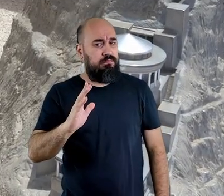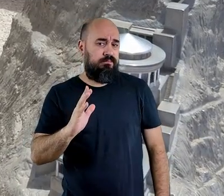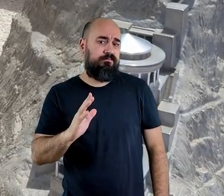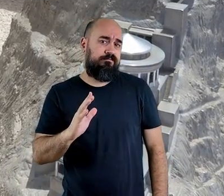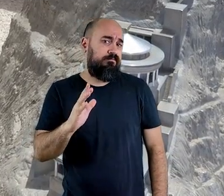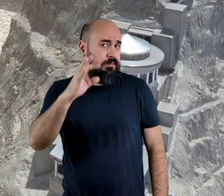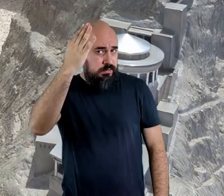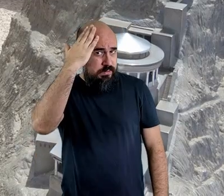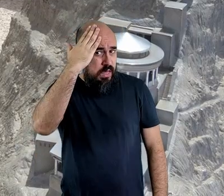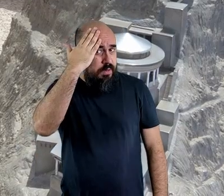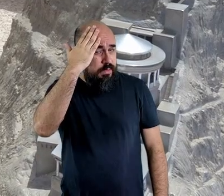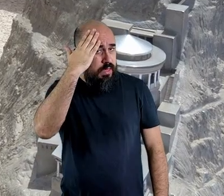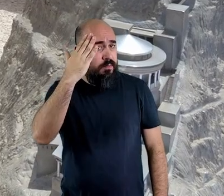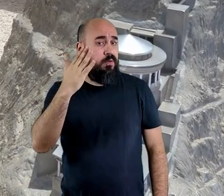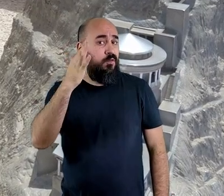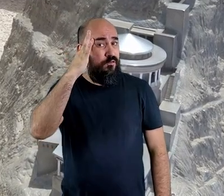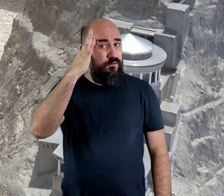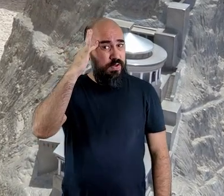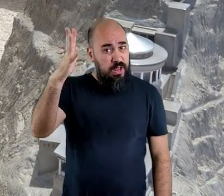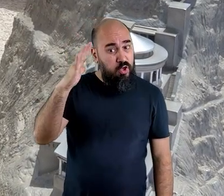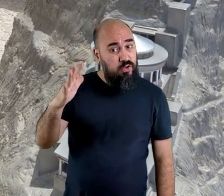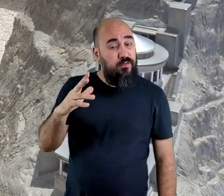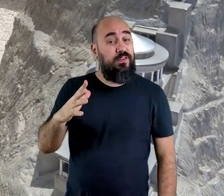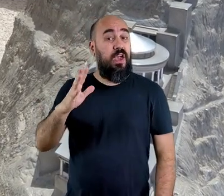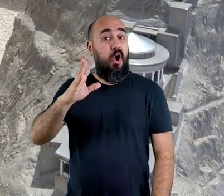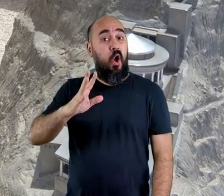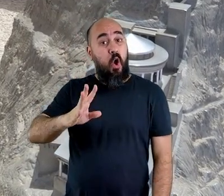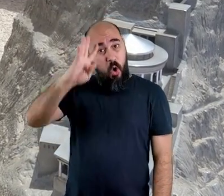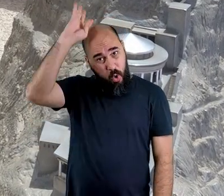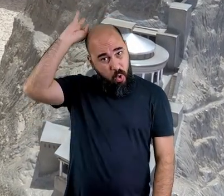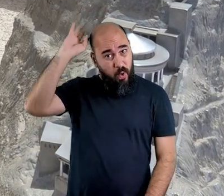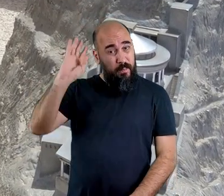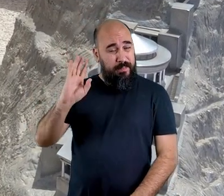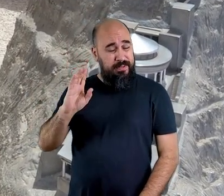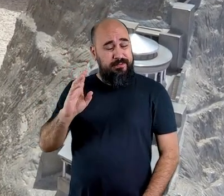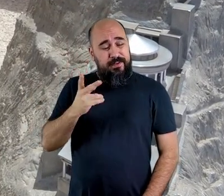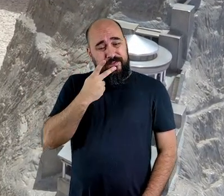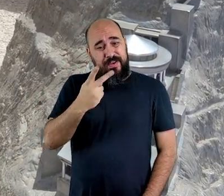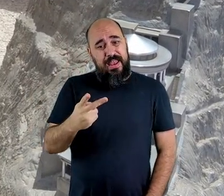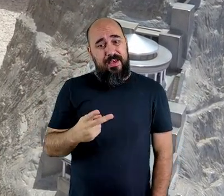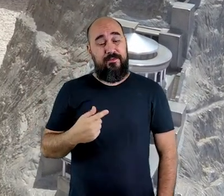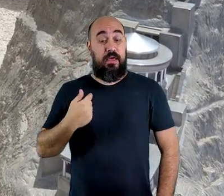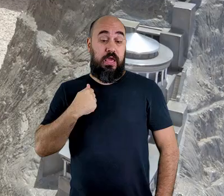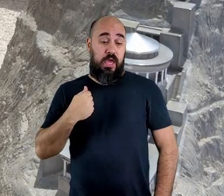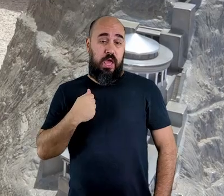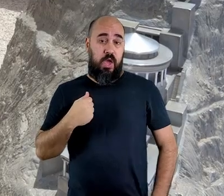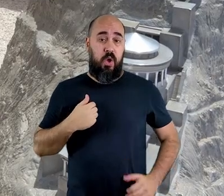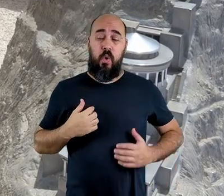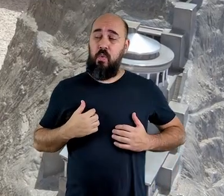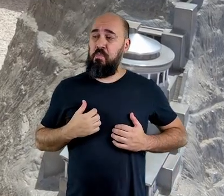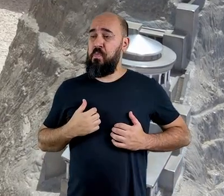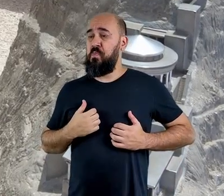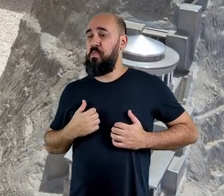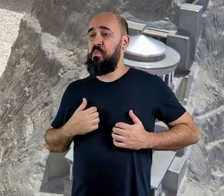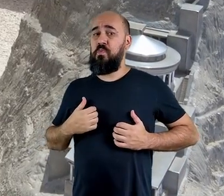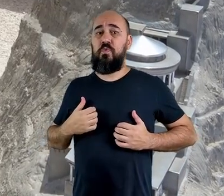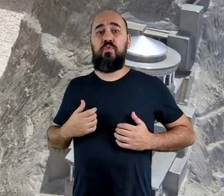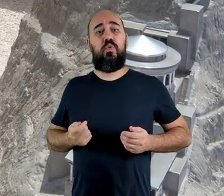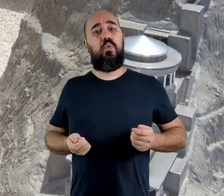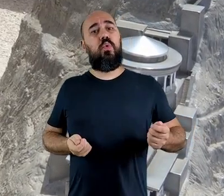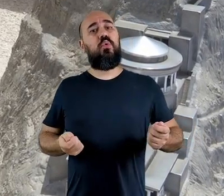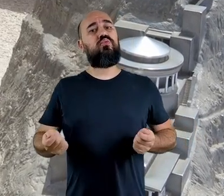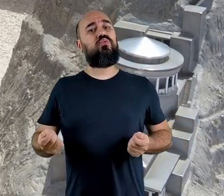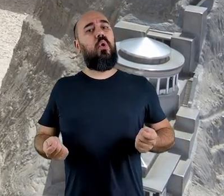vai junto com a filosofia e o conceito dos romanos. Os romanos disseram: "Não estamos apenas controlando o